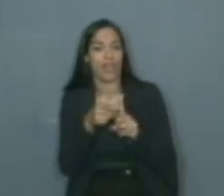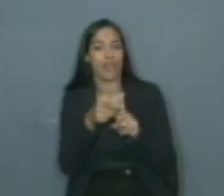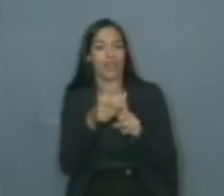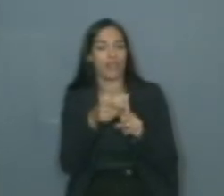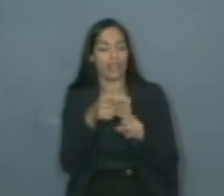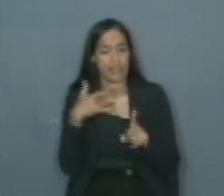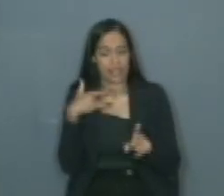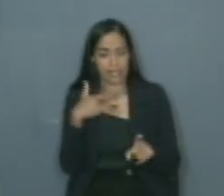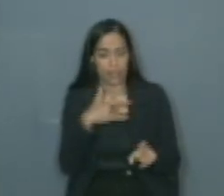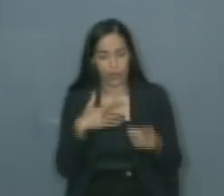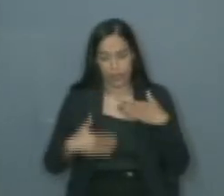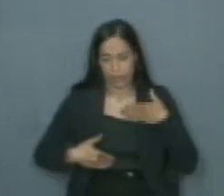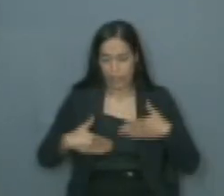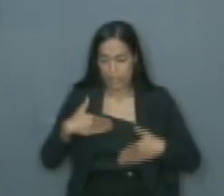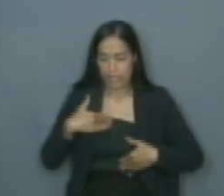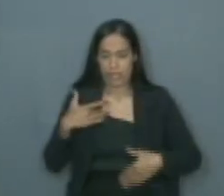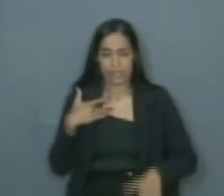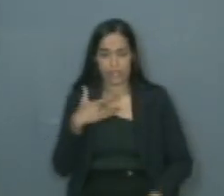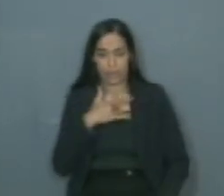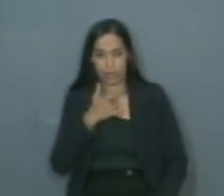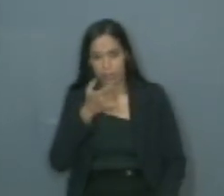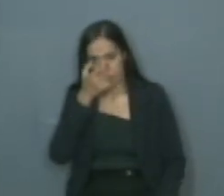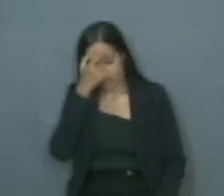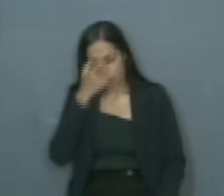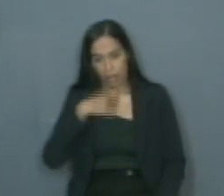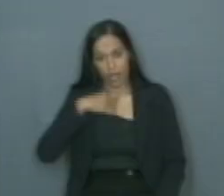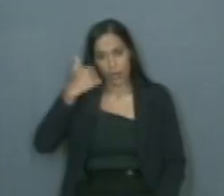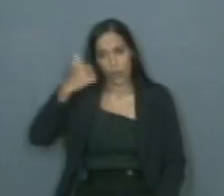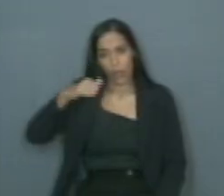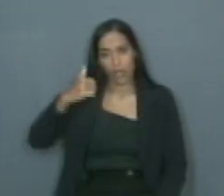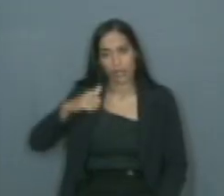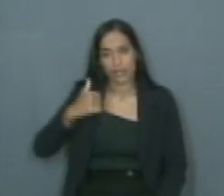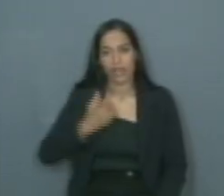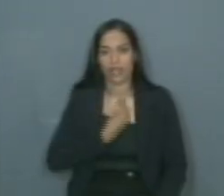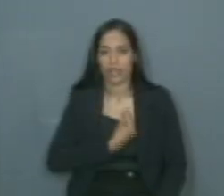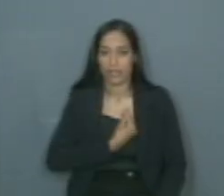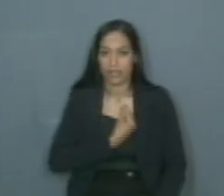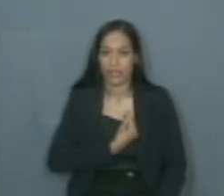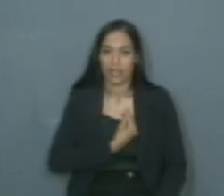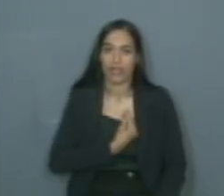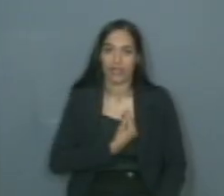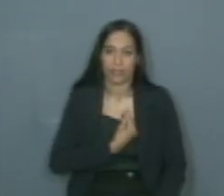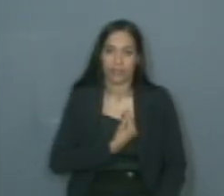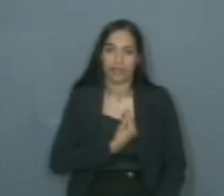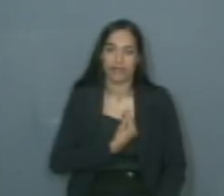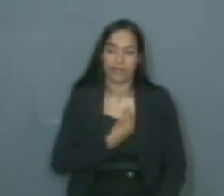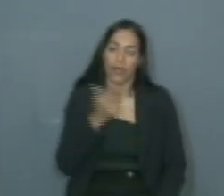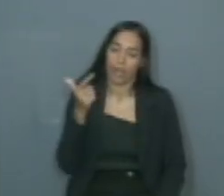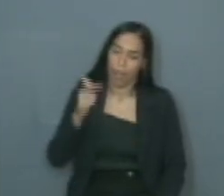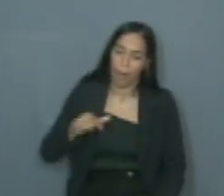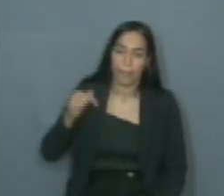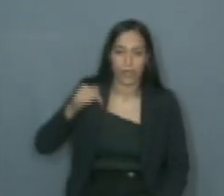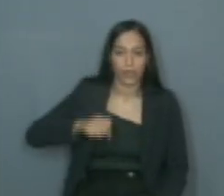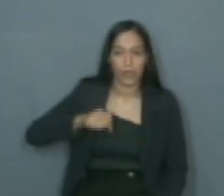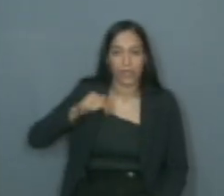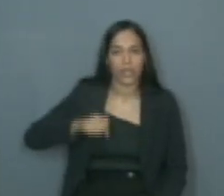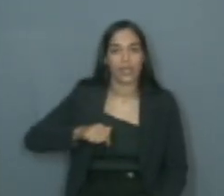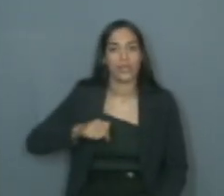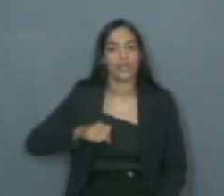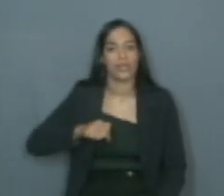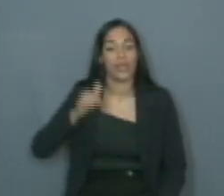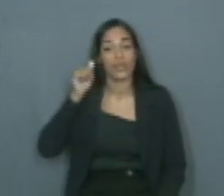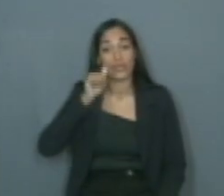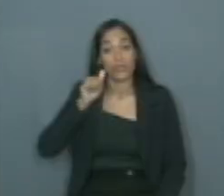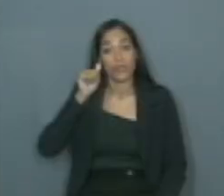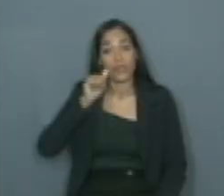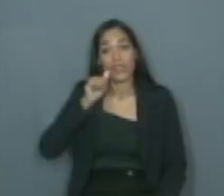apenas física, mas também a saúde mental, a qualidade de vida de quem convive com essa condição. E eu repito aqui, é muito comum as